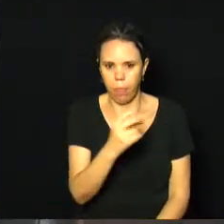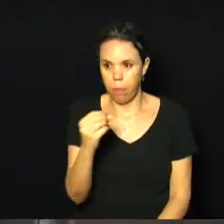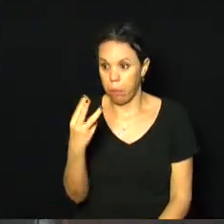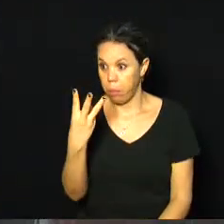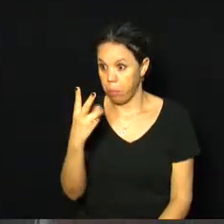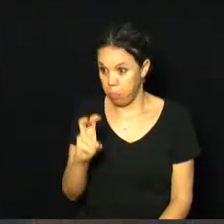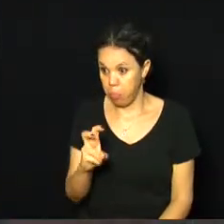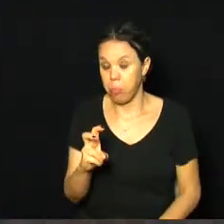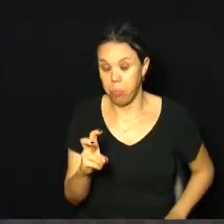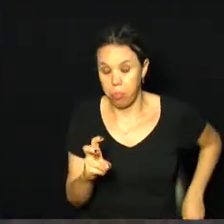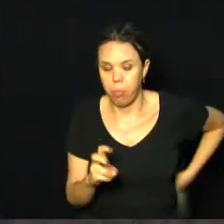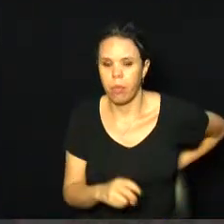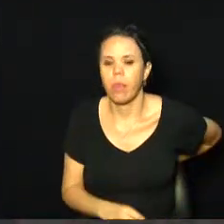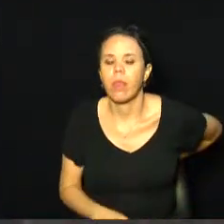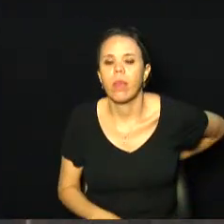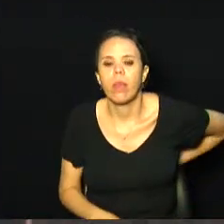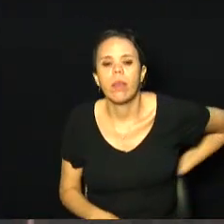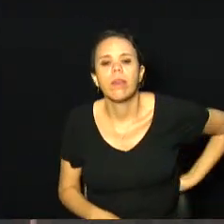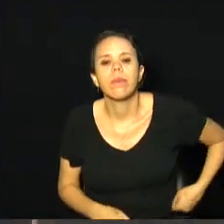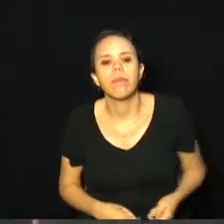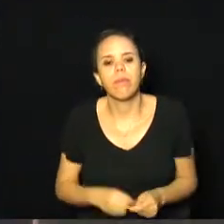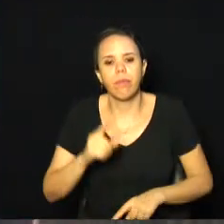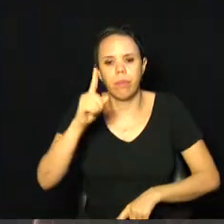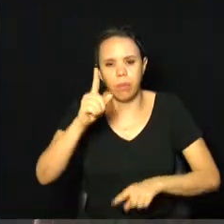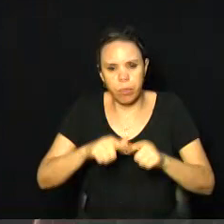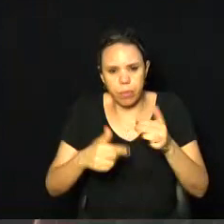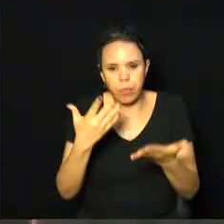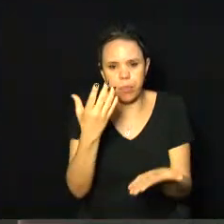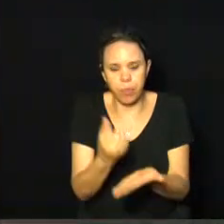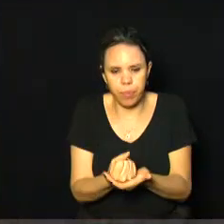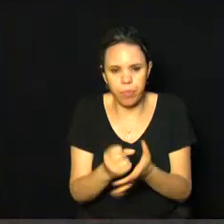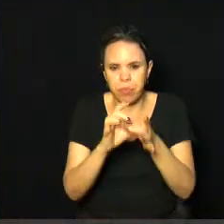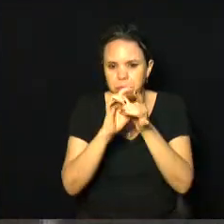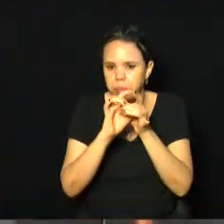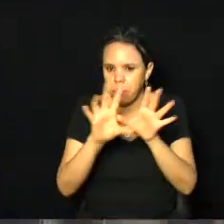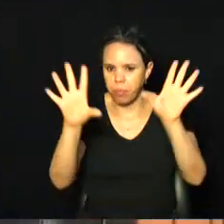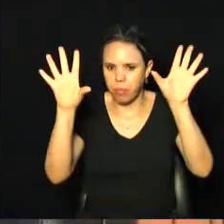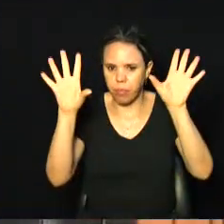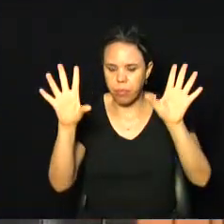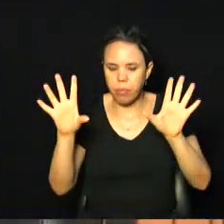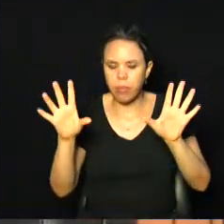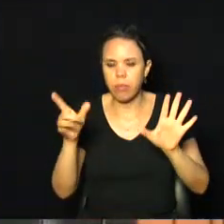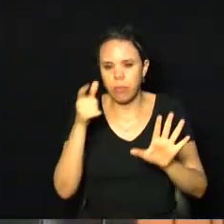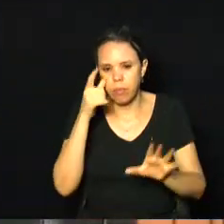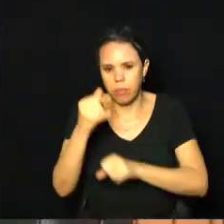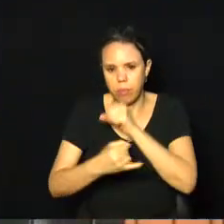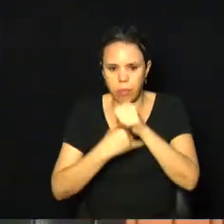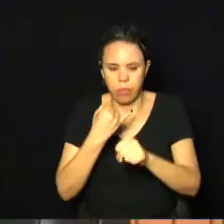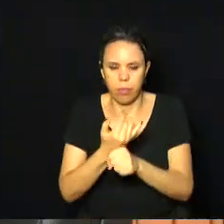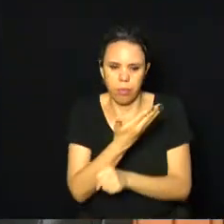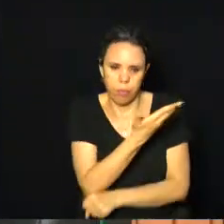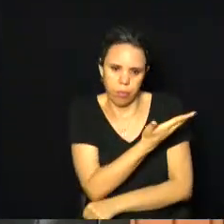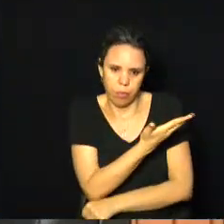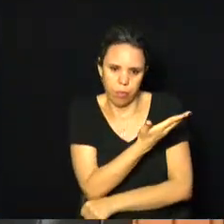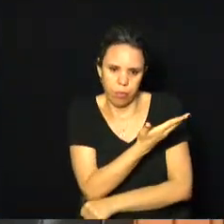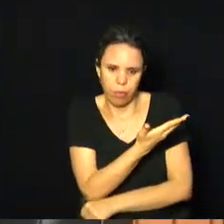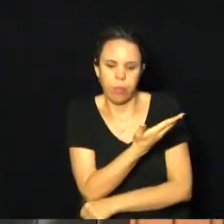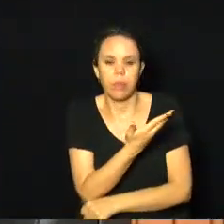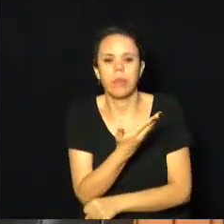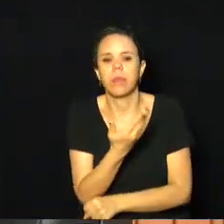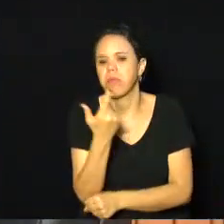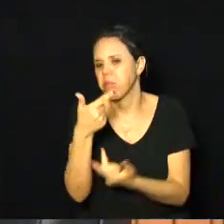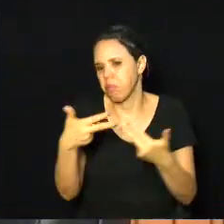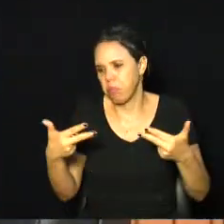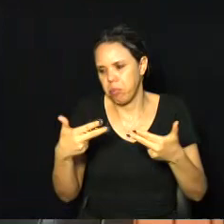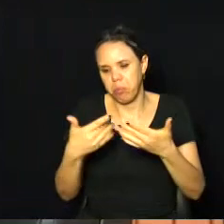2020-2035. Né? Esse material está à disposição, está na internet, esse material e